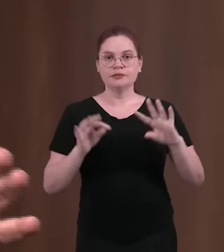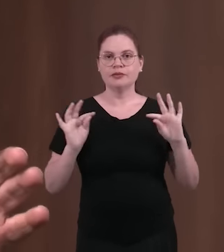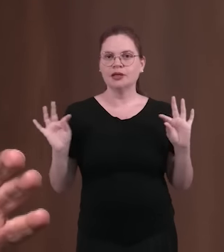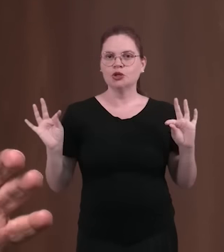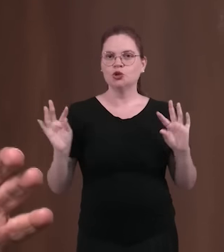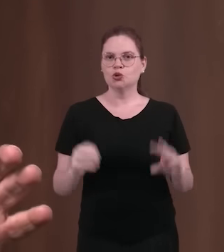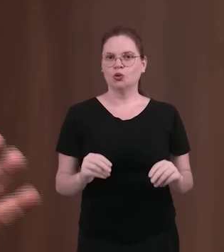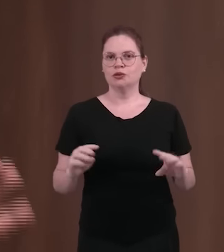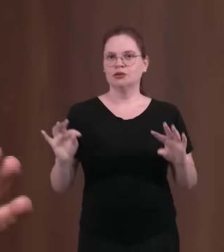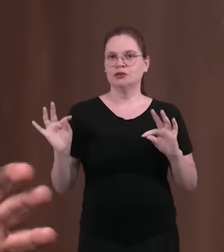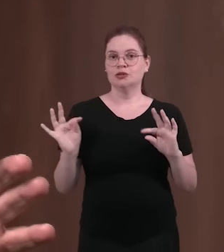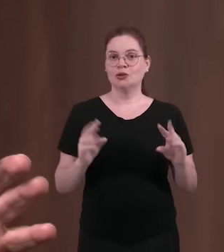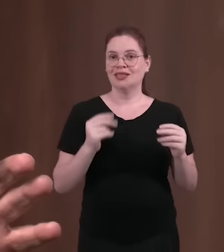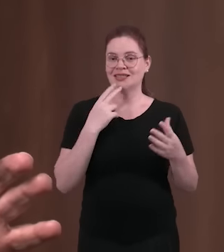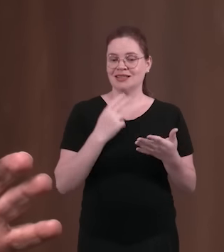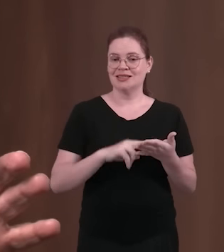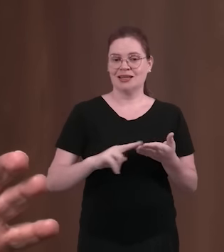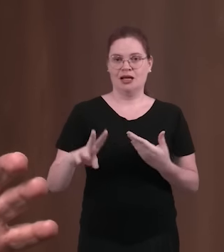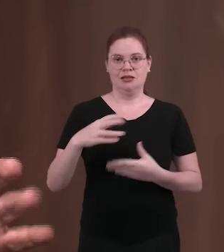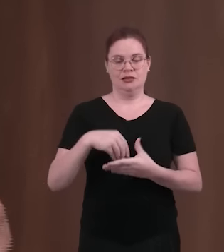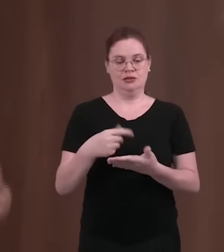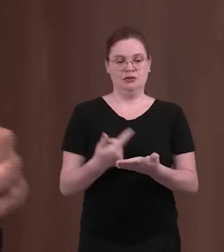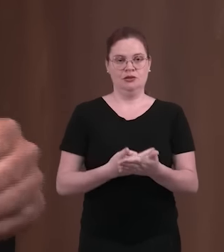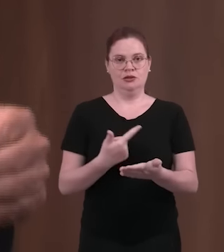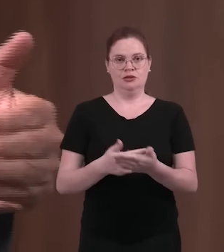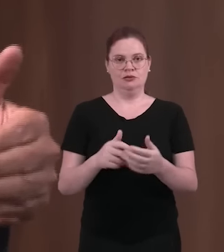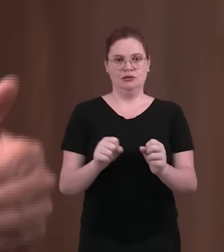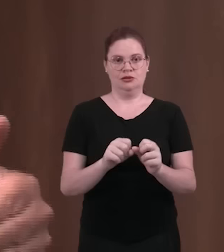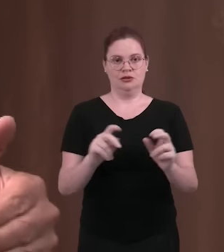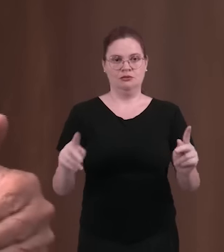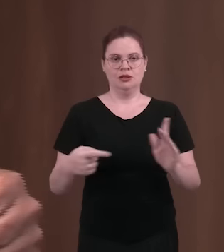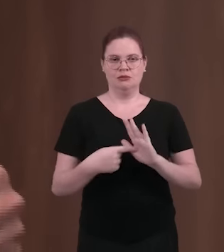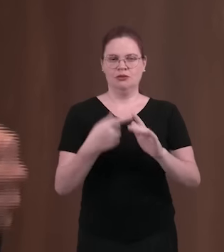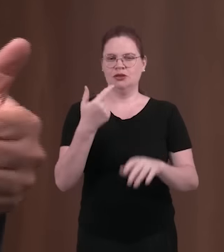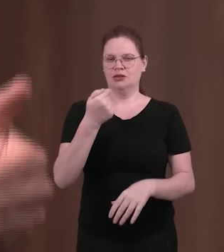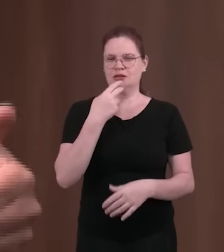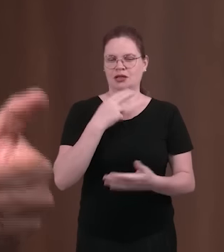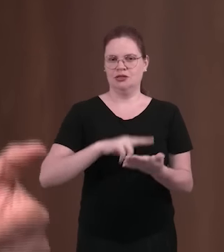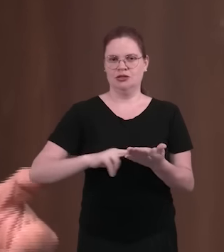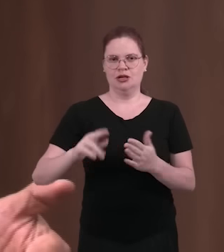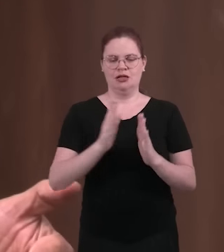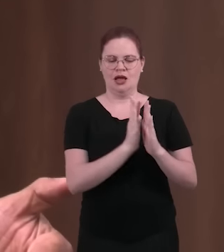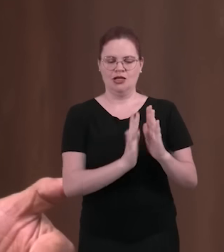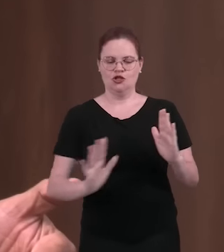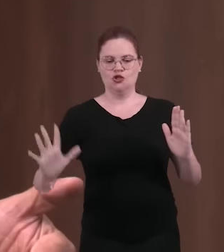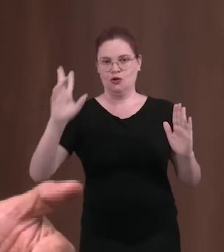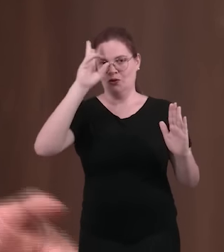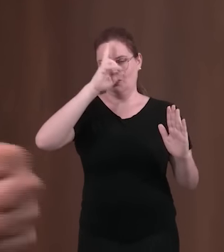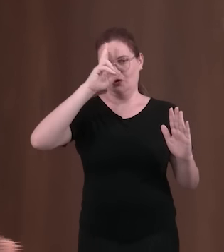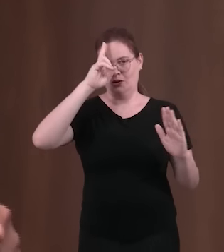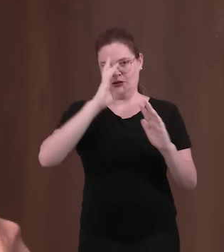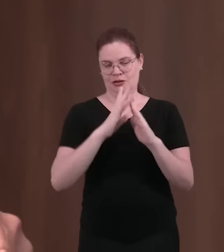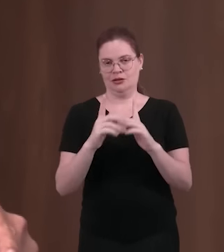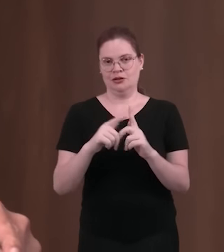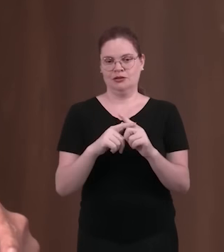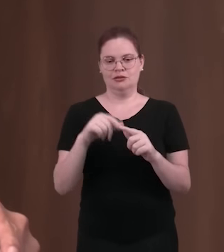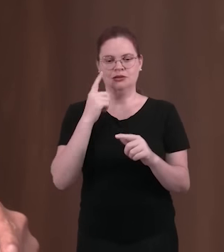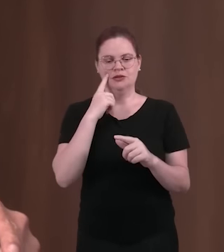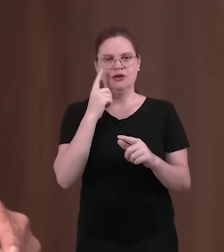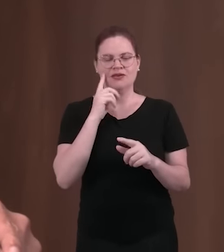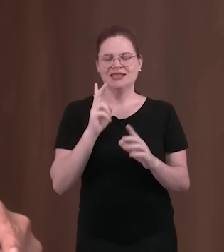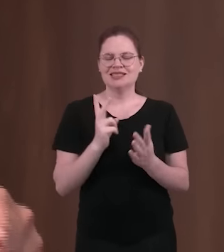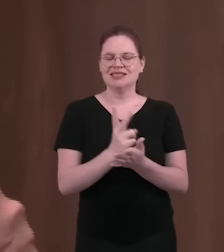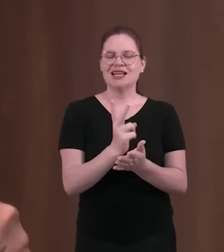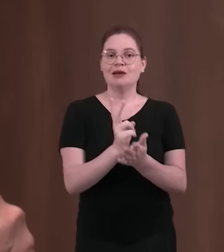as cartas do Apocalipse, que mostra ali nas 7 cartas o tempo da igreja, elas vão sempre terminar dizendo